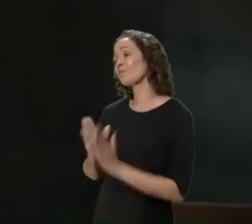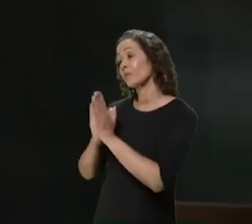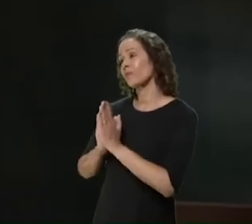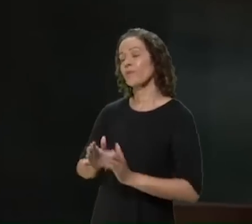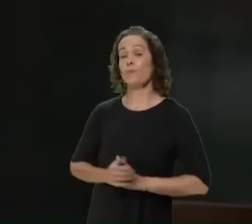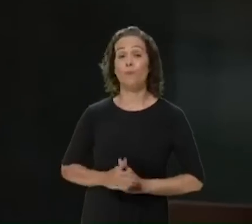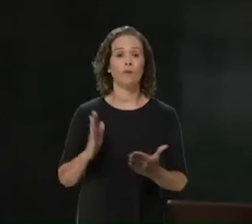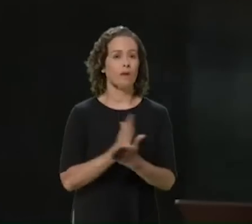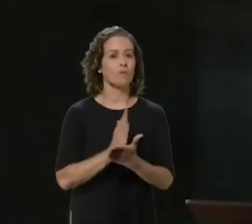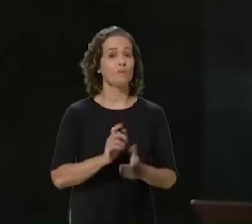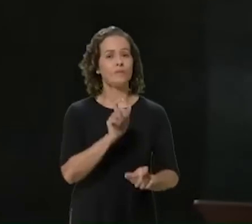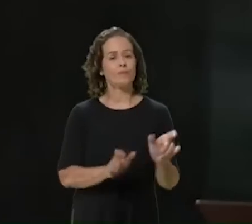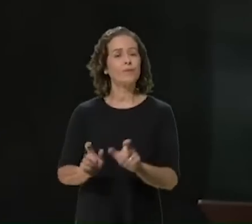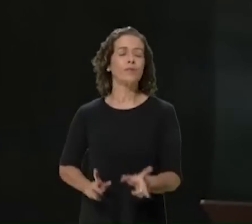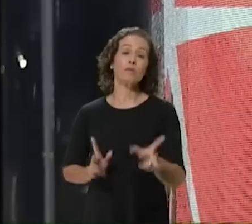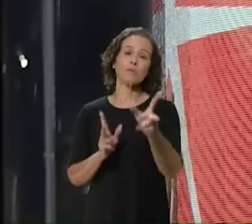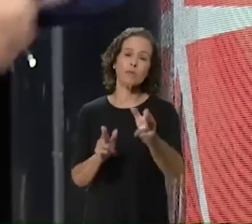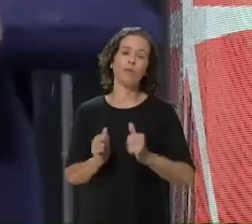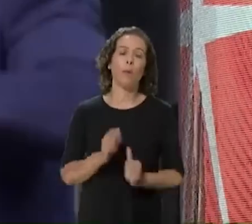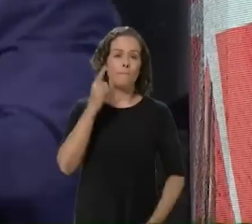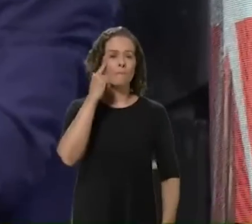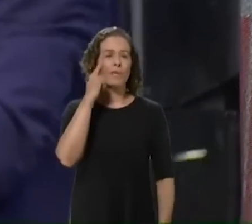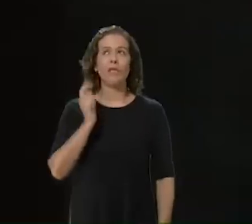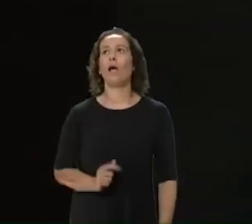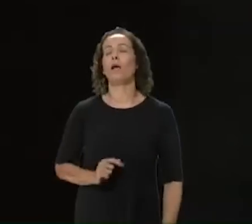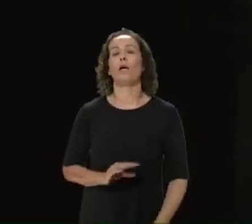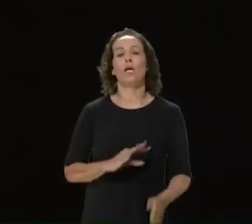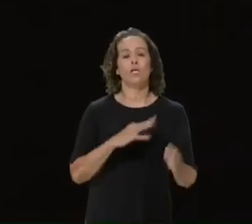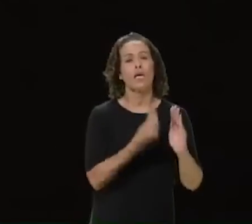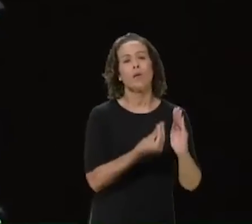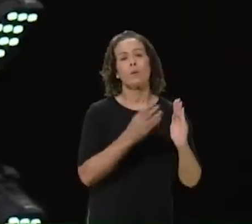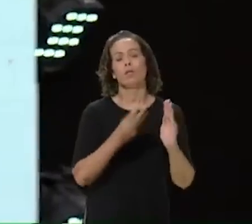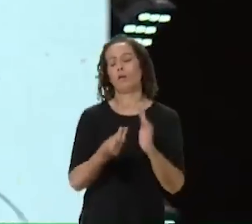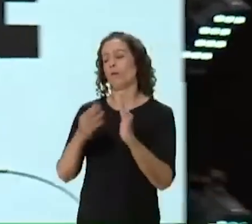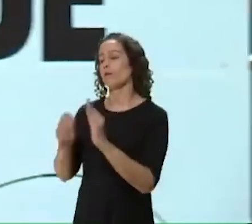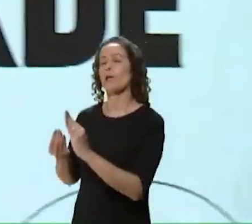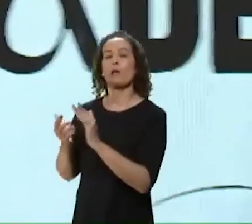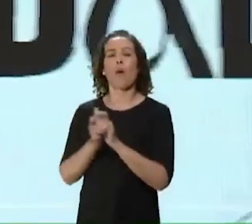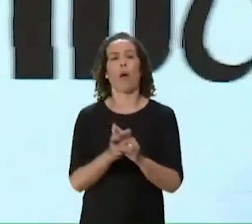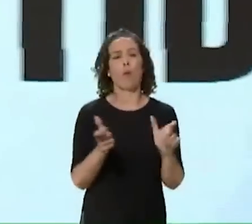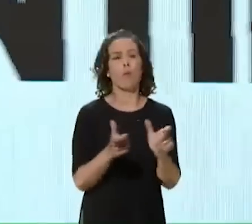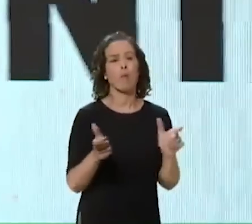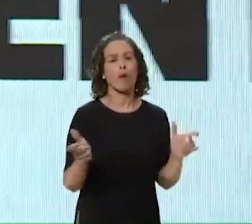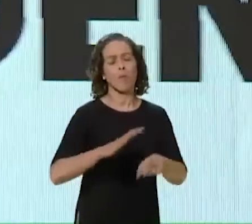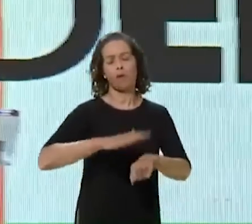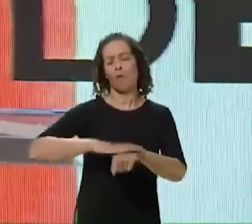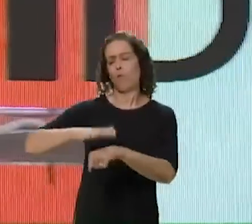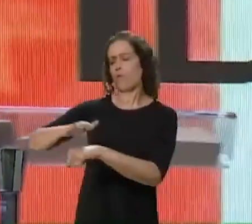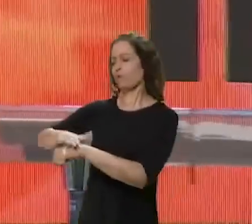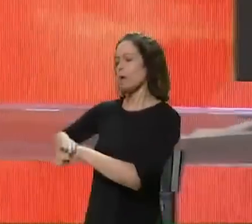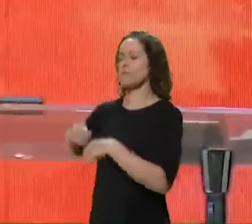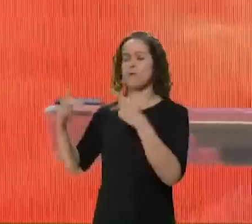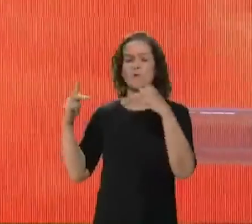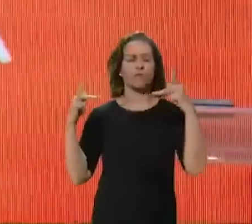Deus. Ele tem que bater cota, ele tem que multiplicar célula, ele tem que pregar, ele tem que...